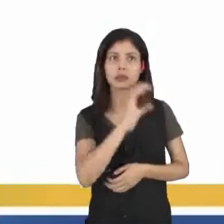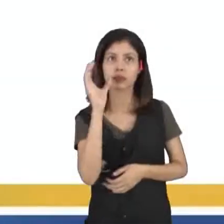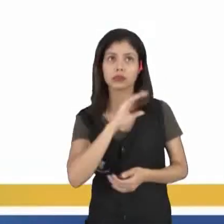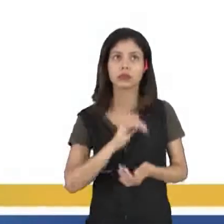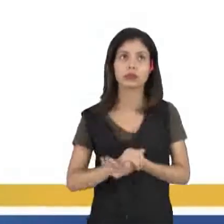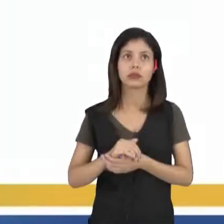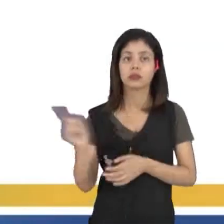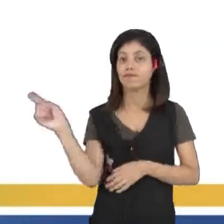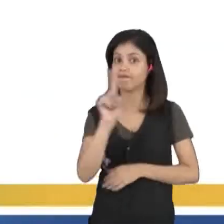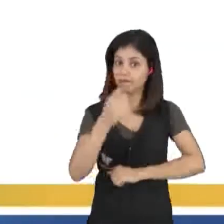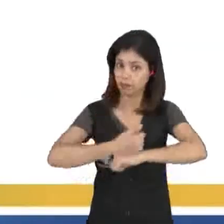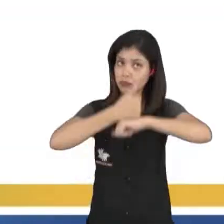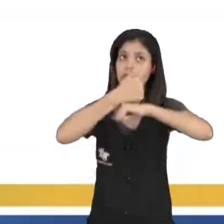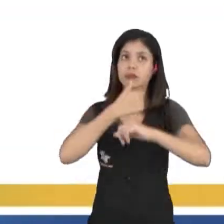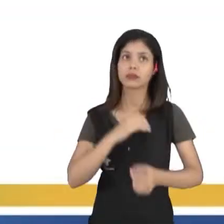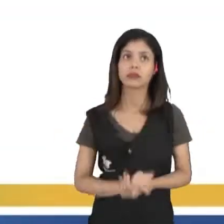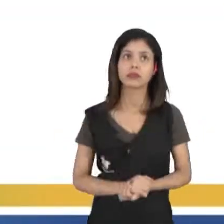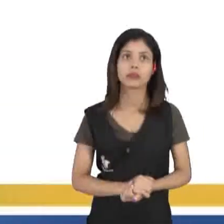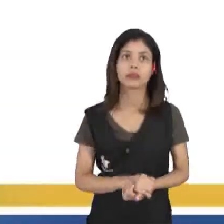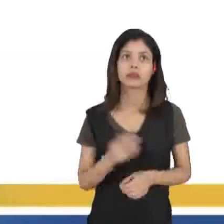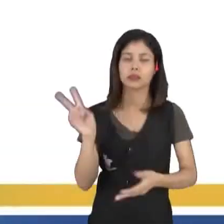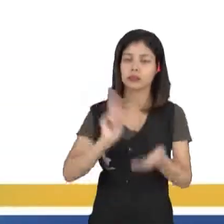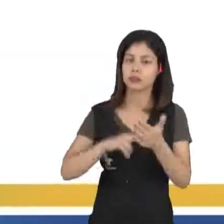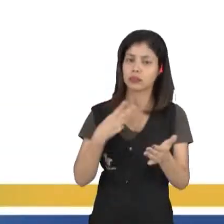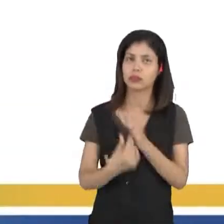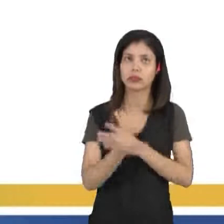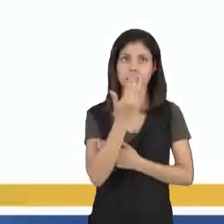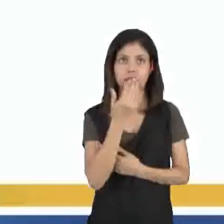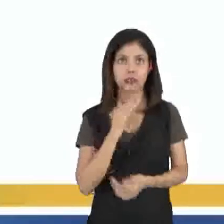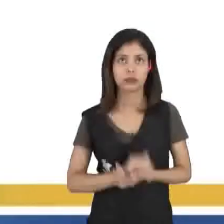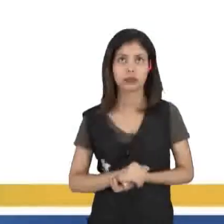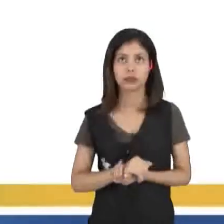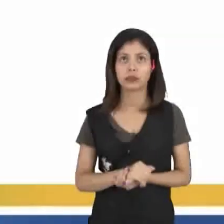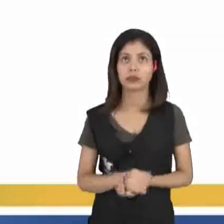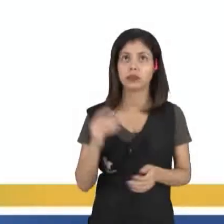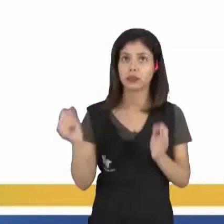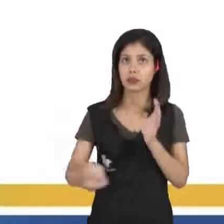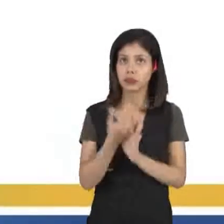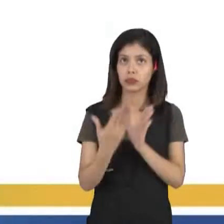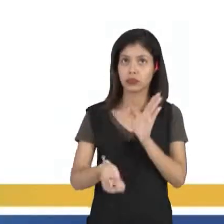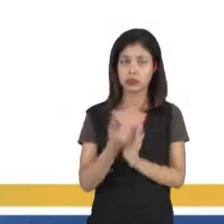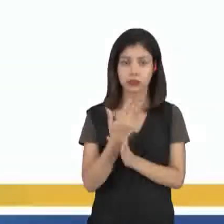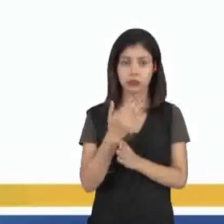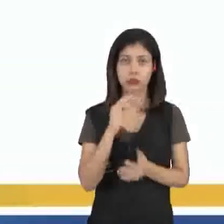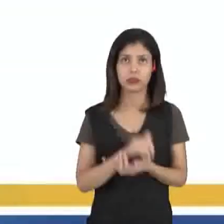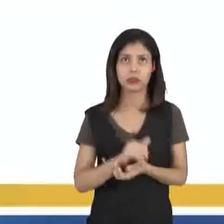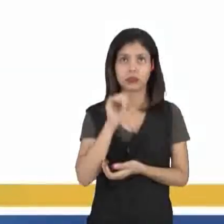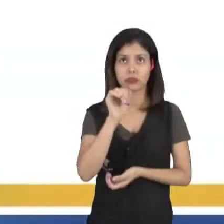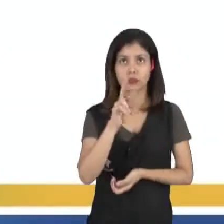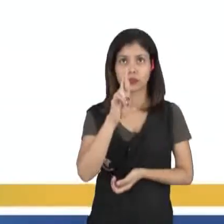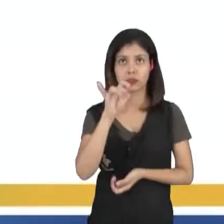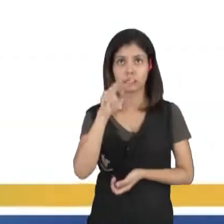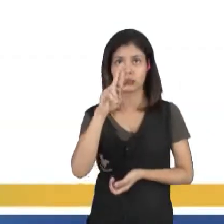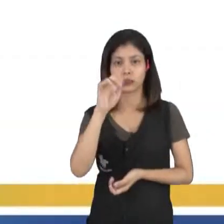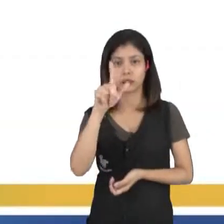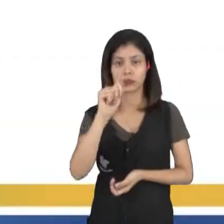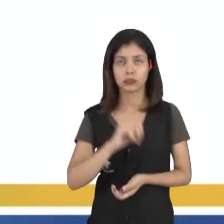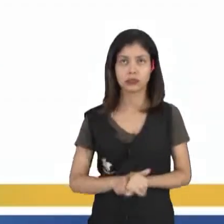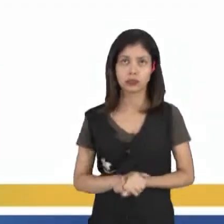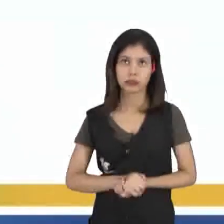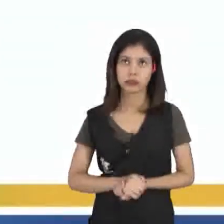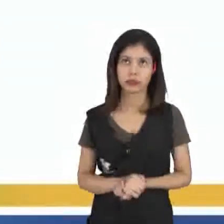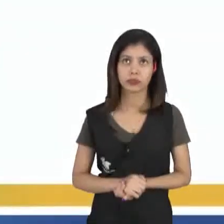valoriza a rapidez e não a qualidade. Traduzido na alimentação, fast food está nos